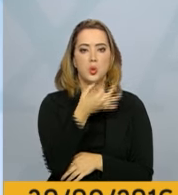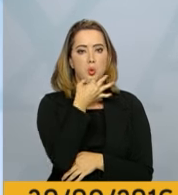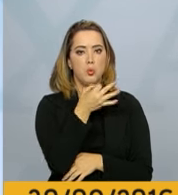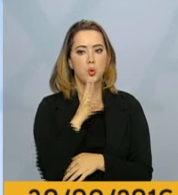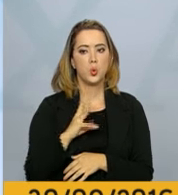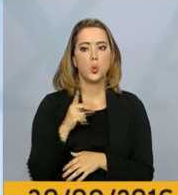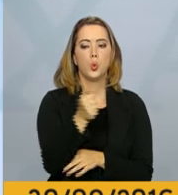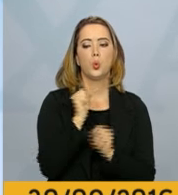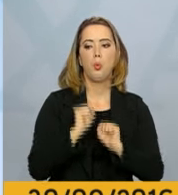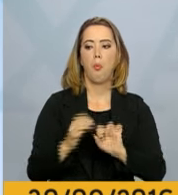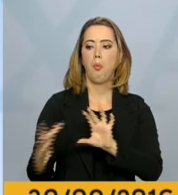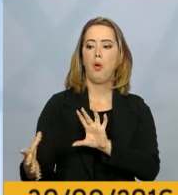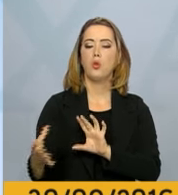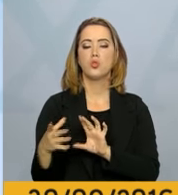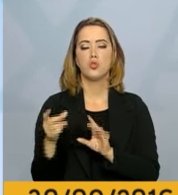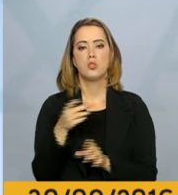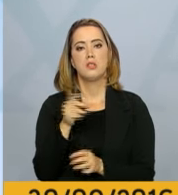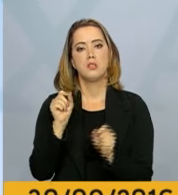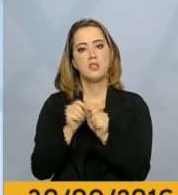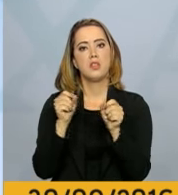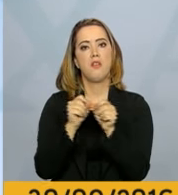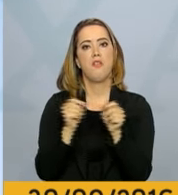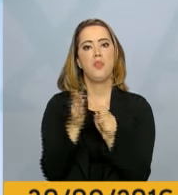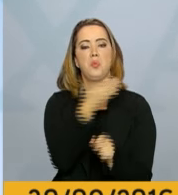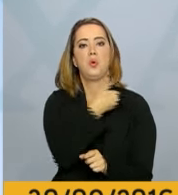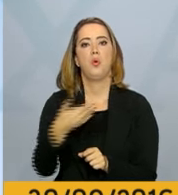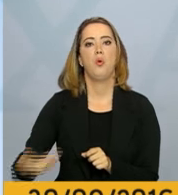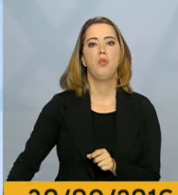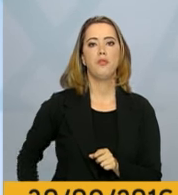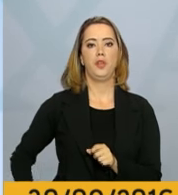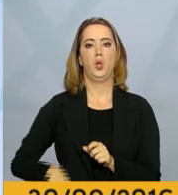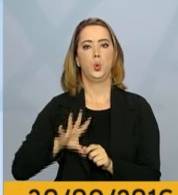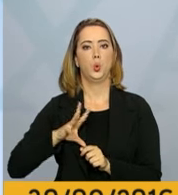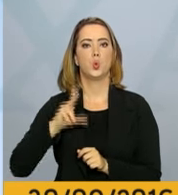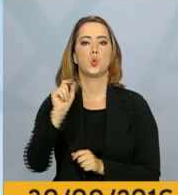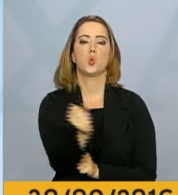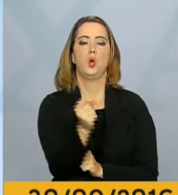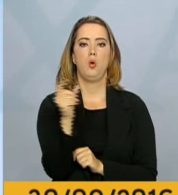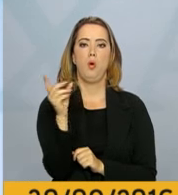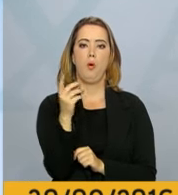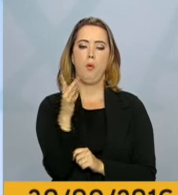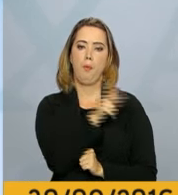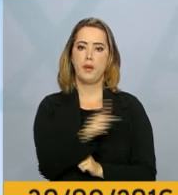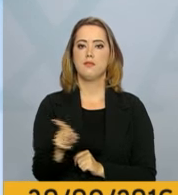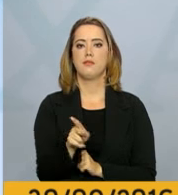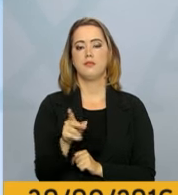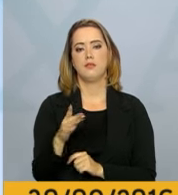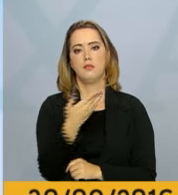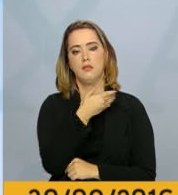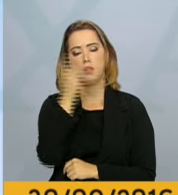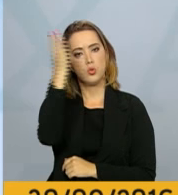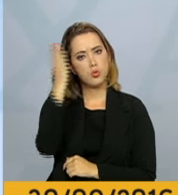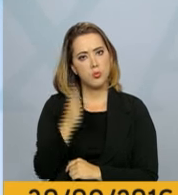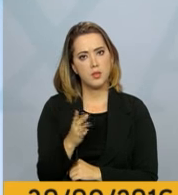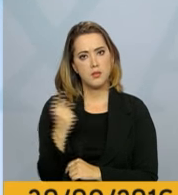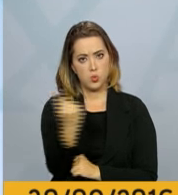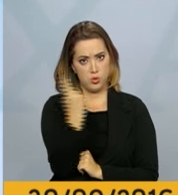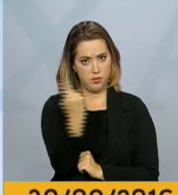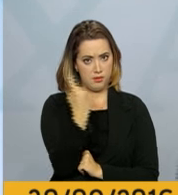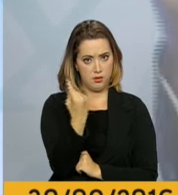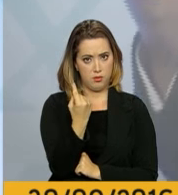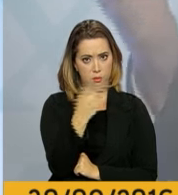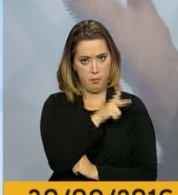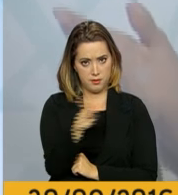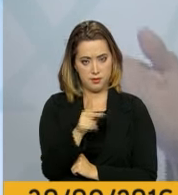feito pela União. E na União, tudo pode ser feito pelo presidente da República. Tanto que, quando eu